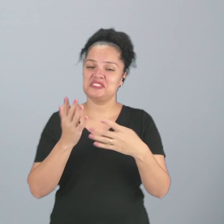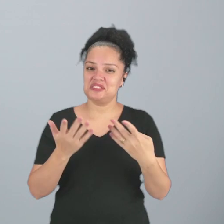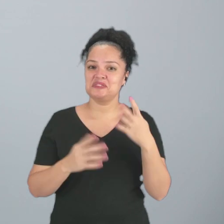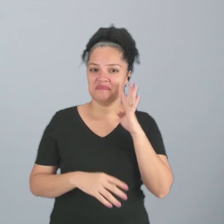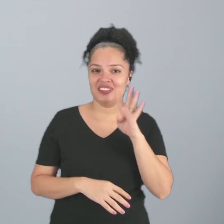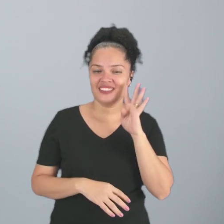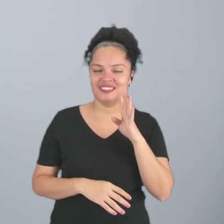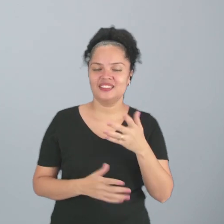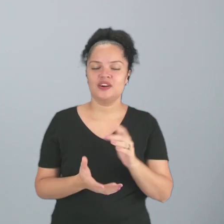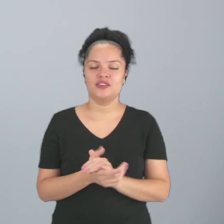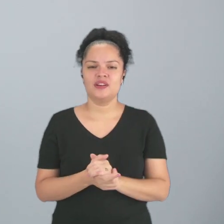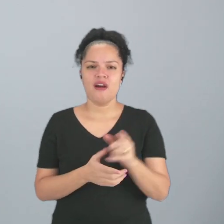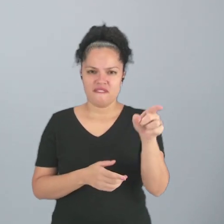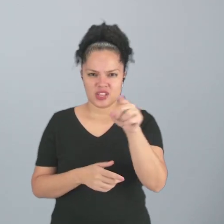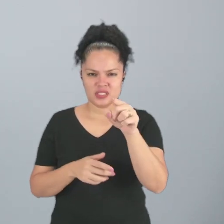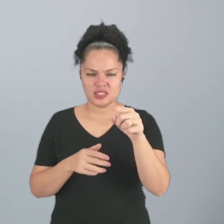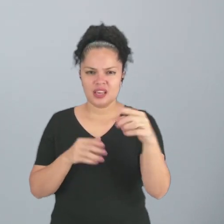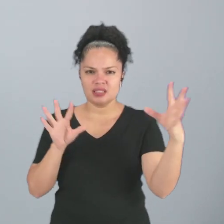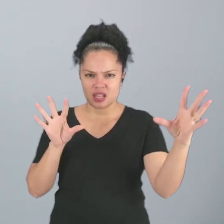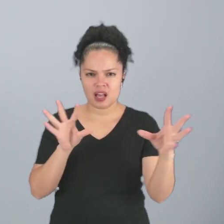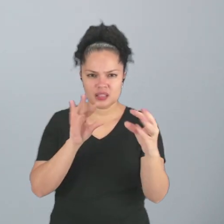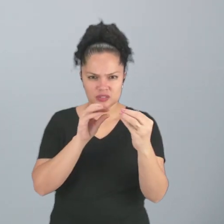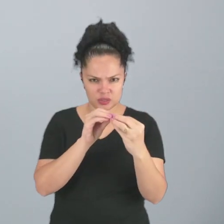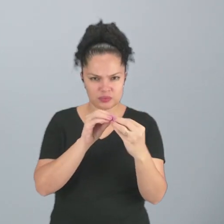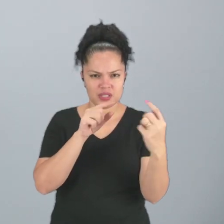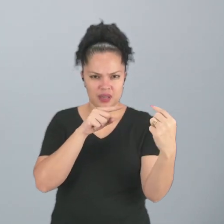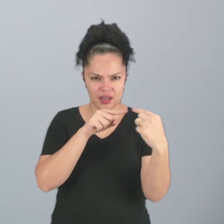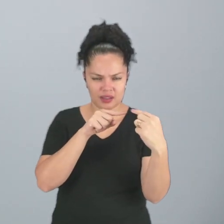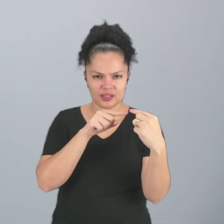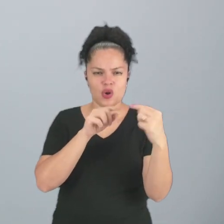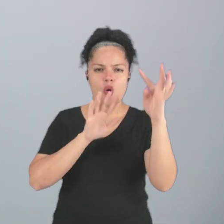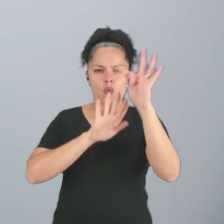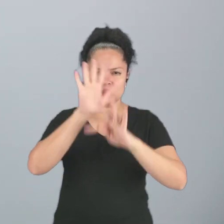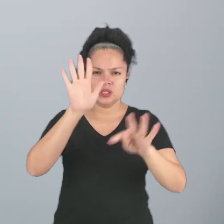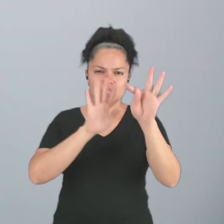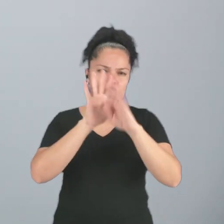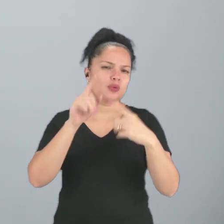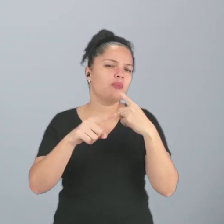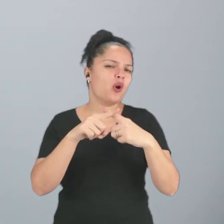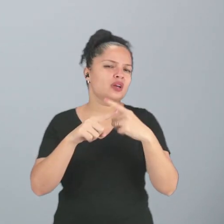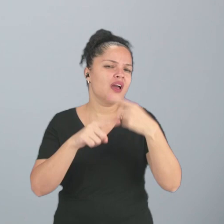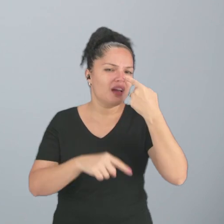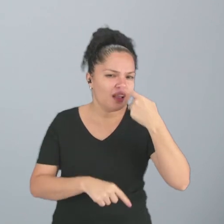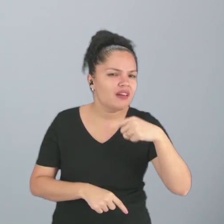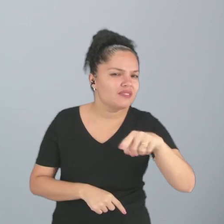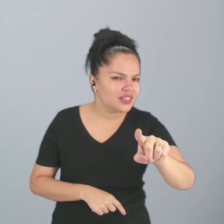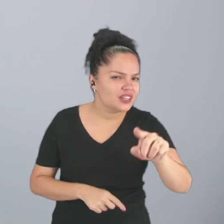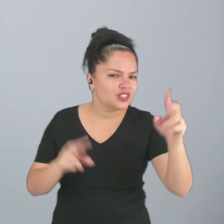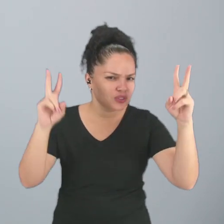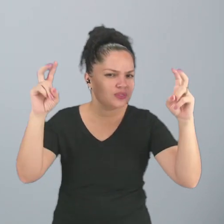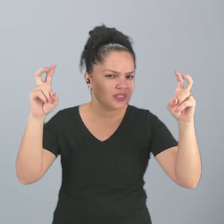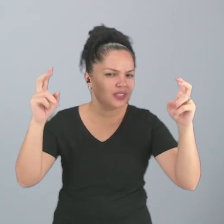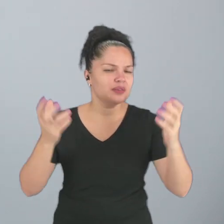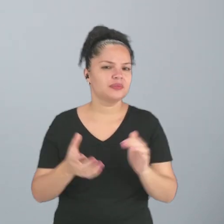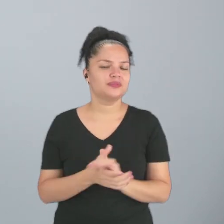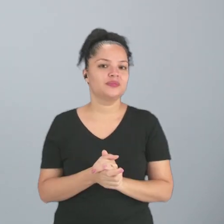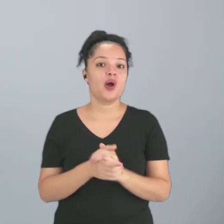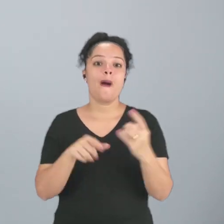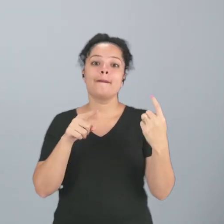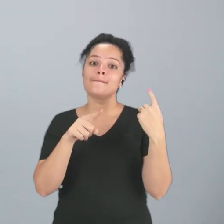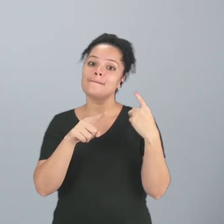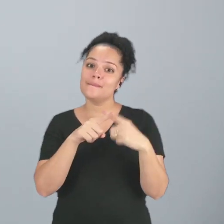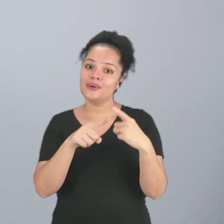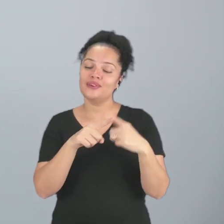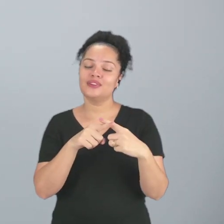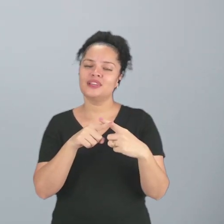aí, vocês conseguiram associar por que o título do texto se chama Elefantes? Faz relação,